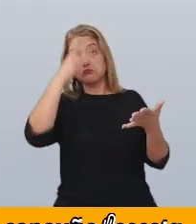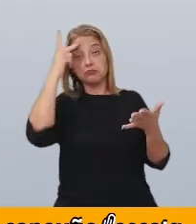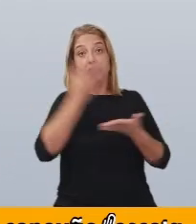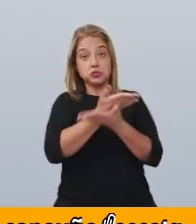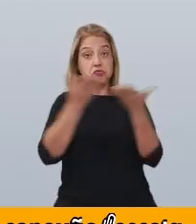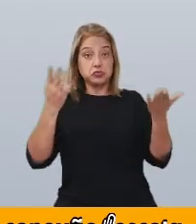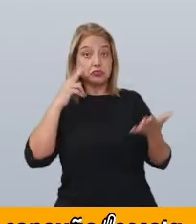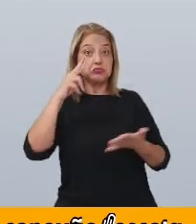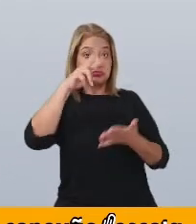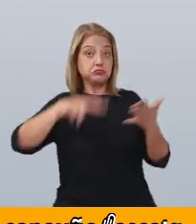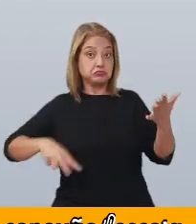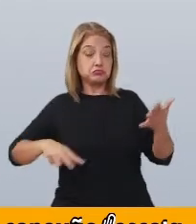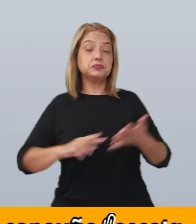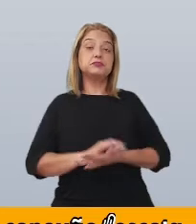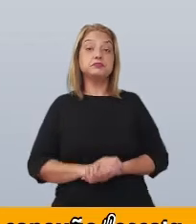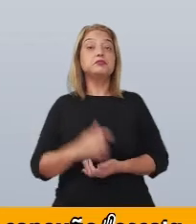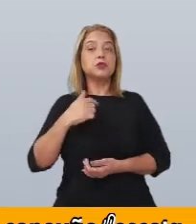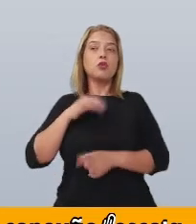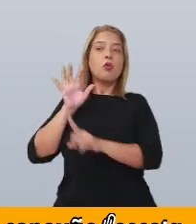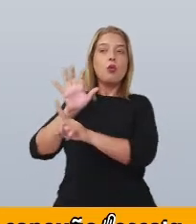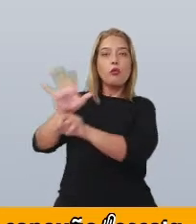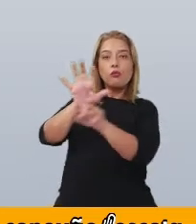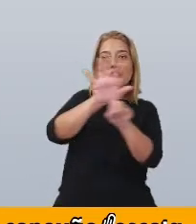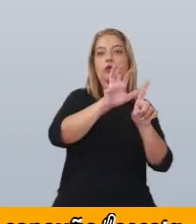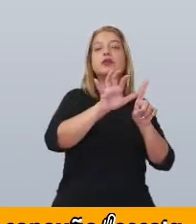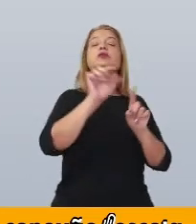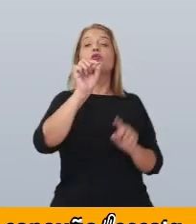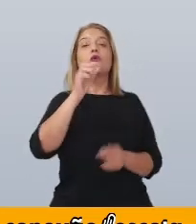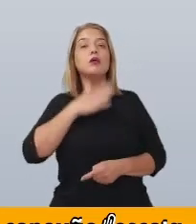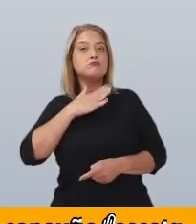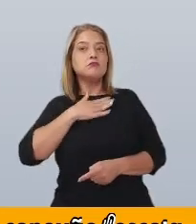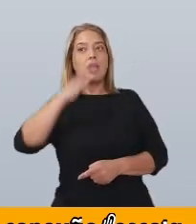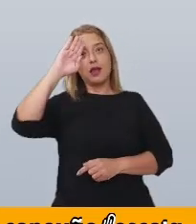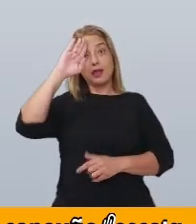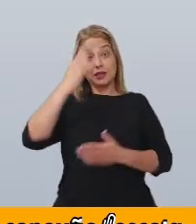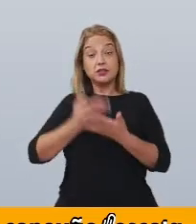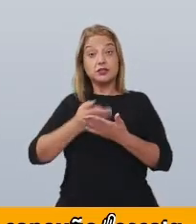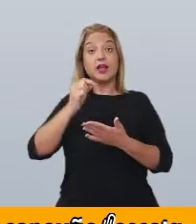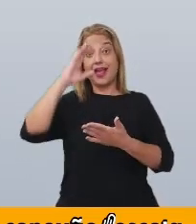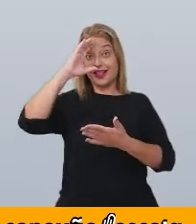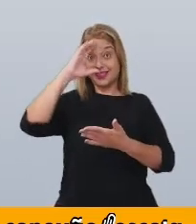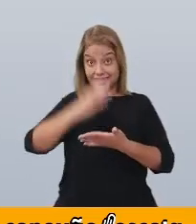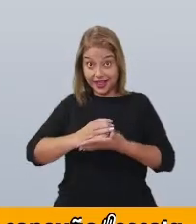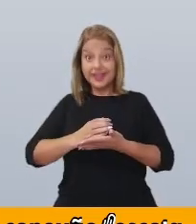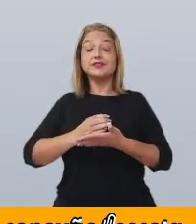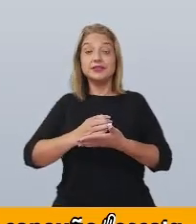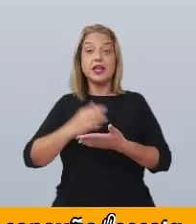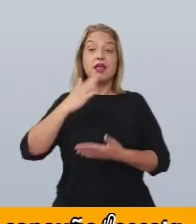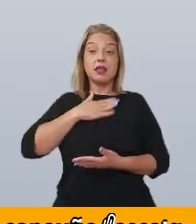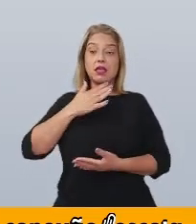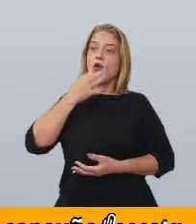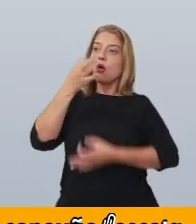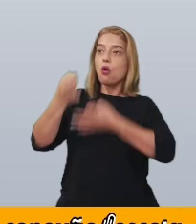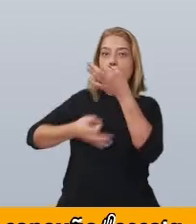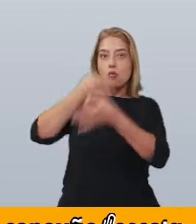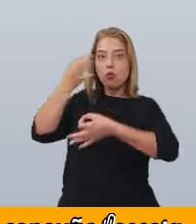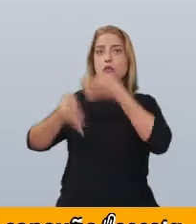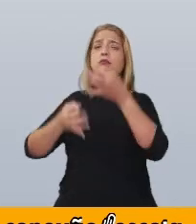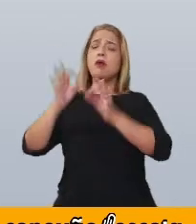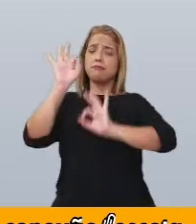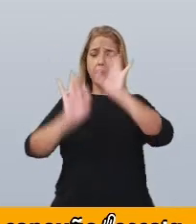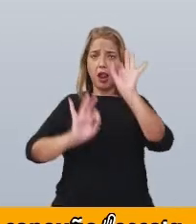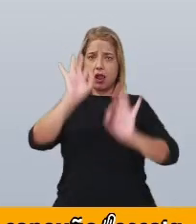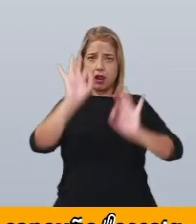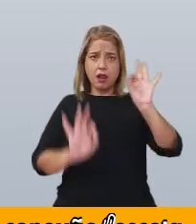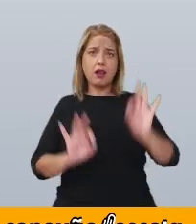leitor. Para convencer o leitor a respeito dessa tese, o autor utiliza argumentos bem